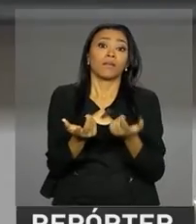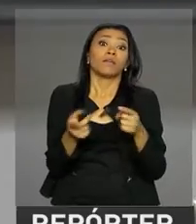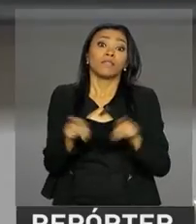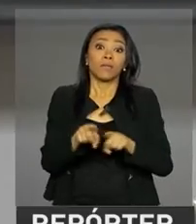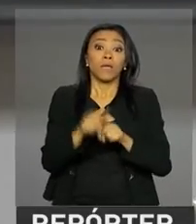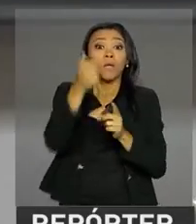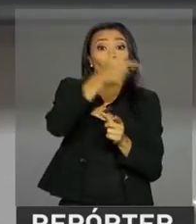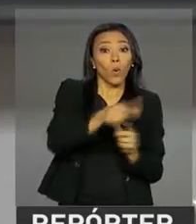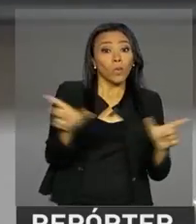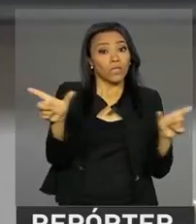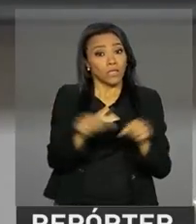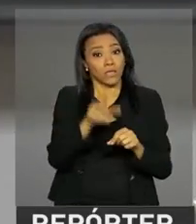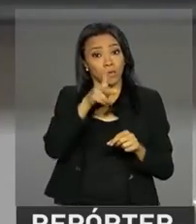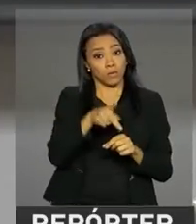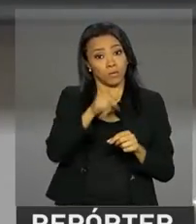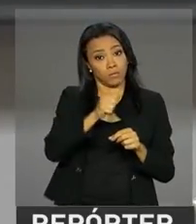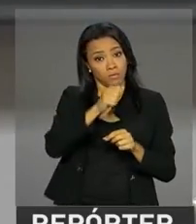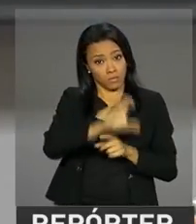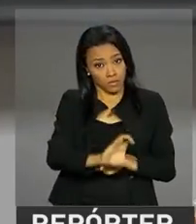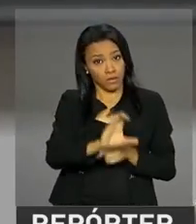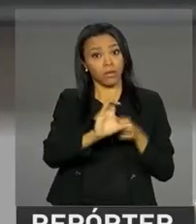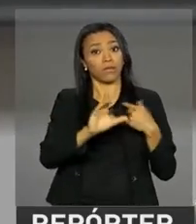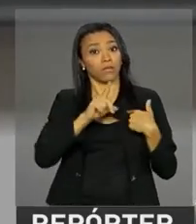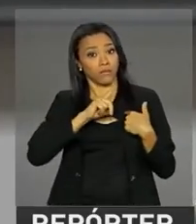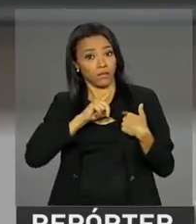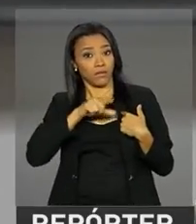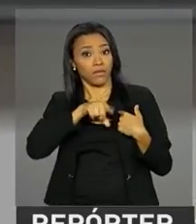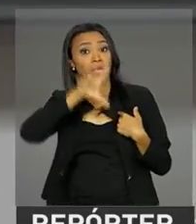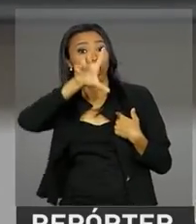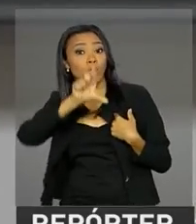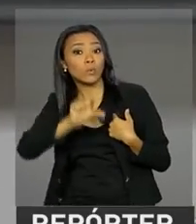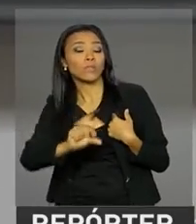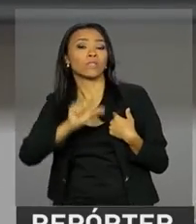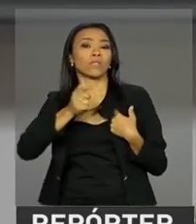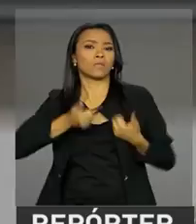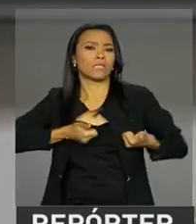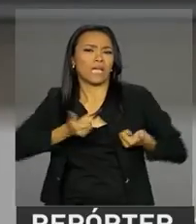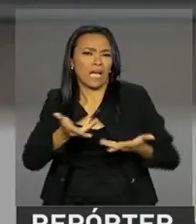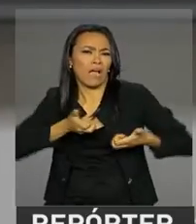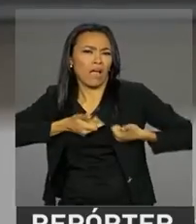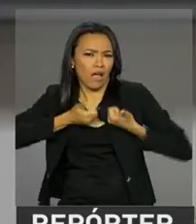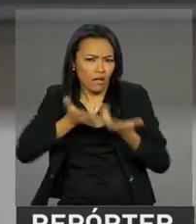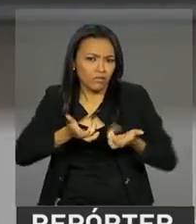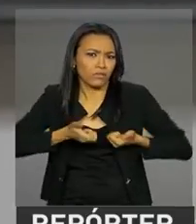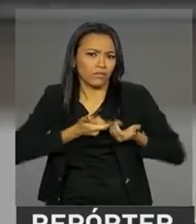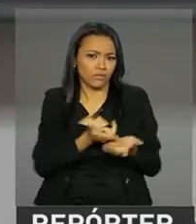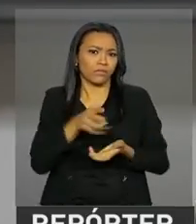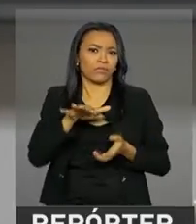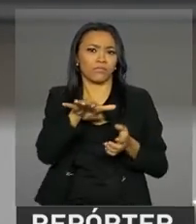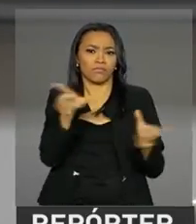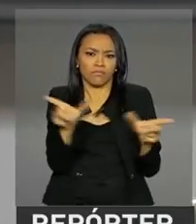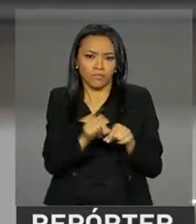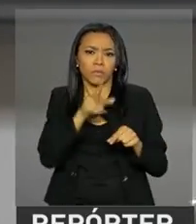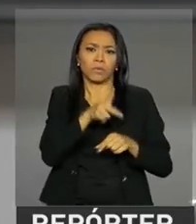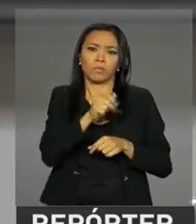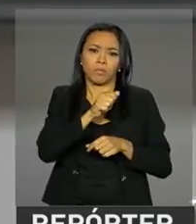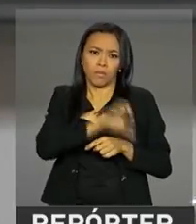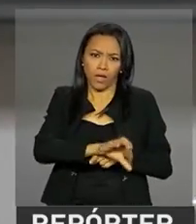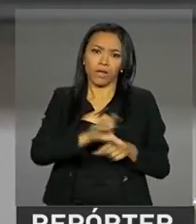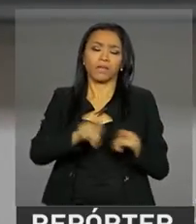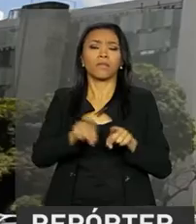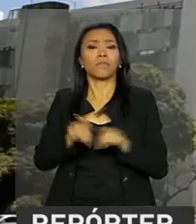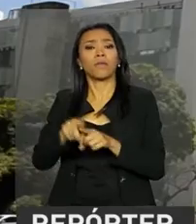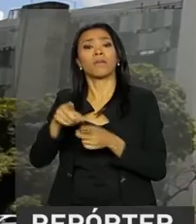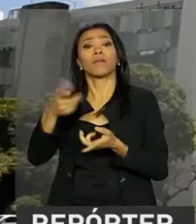pac também quer dizer é o que houve é com essa redução da despesa financeira do pague também foi relacionado com pagamentos de restos a